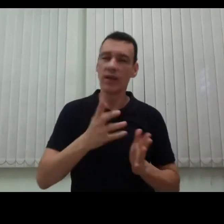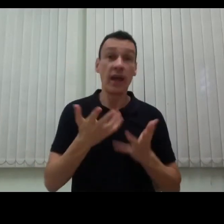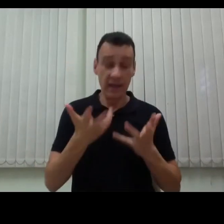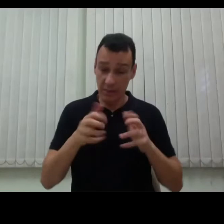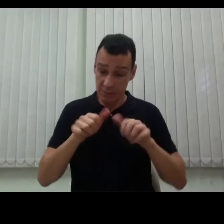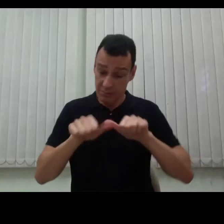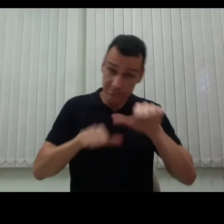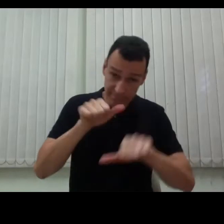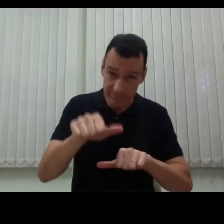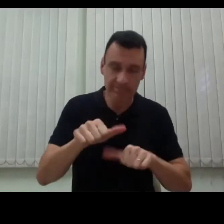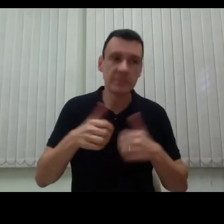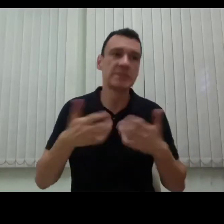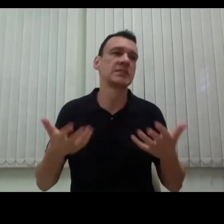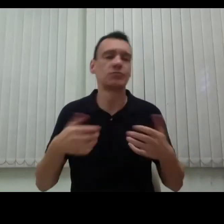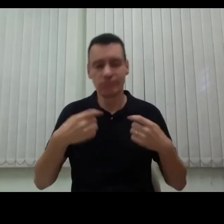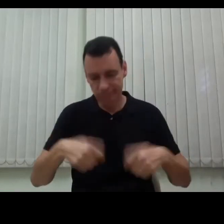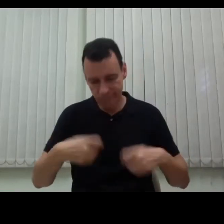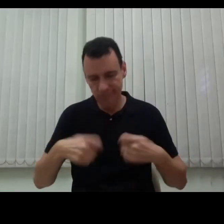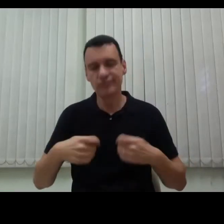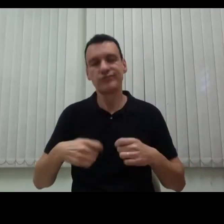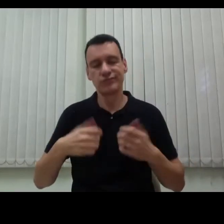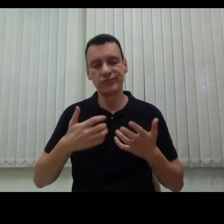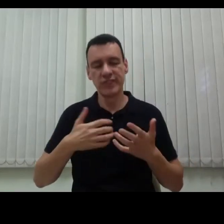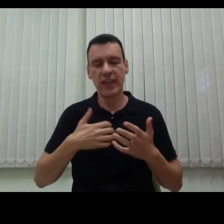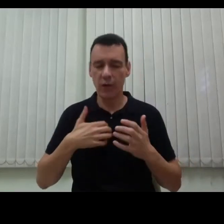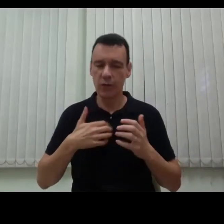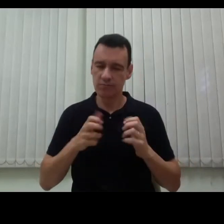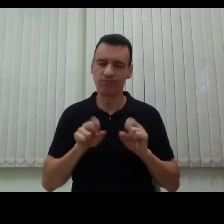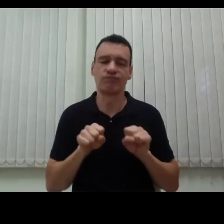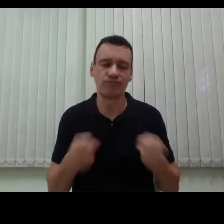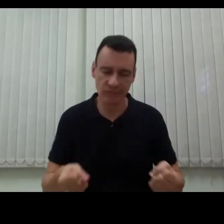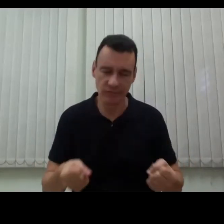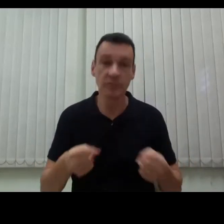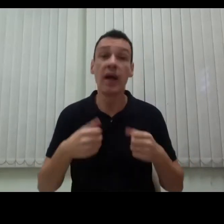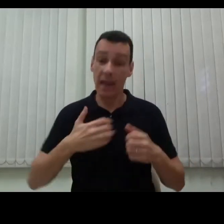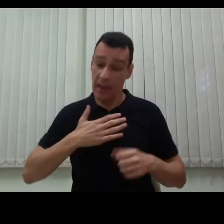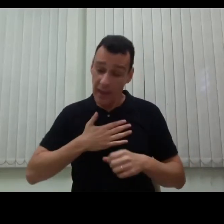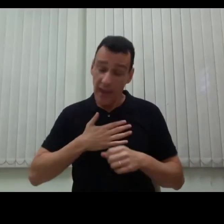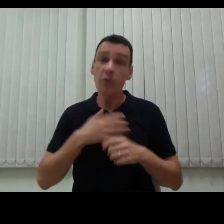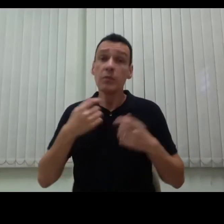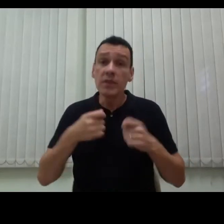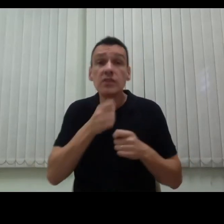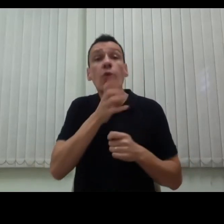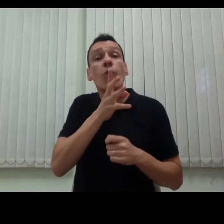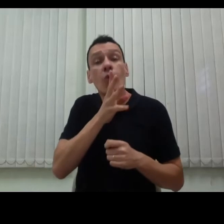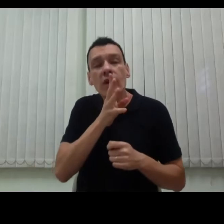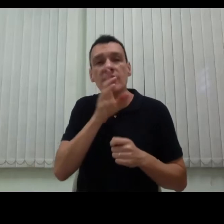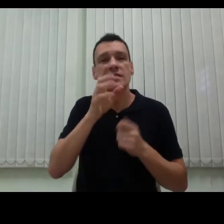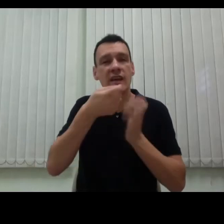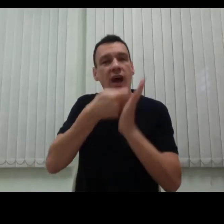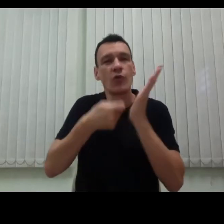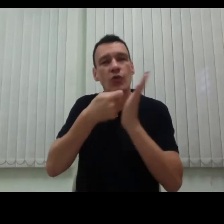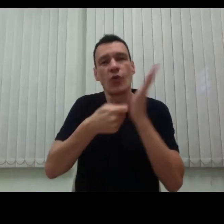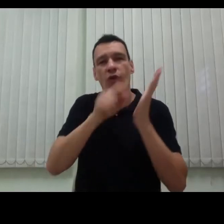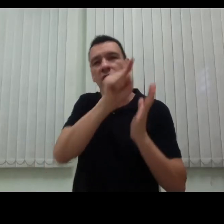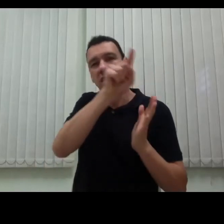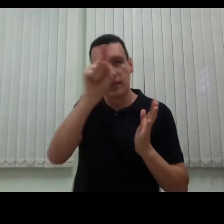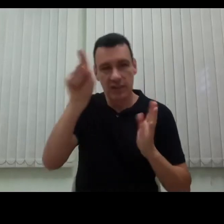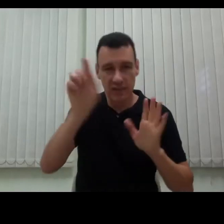pessoal, da gente conhecer, né, essas obras, esses autores, mas deve implicar também